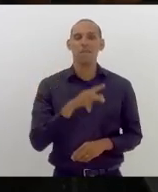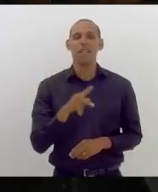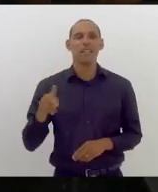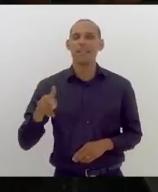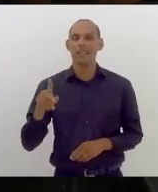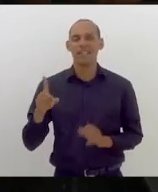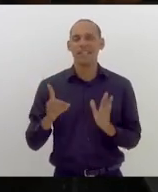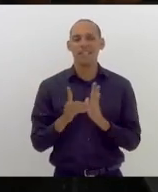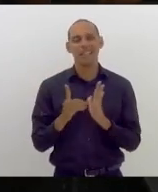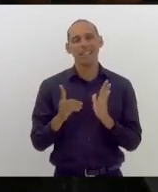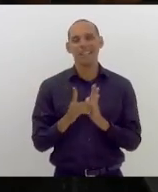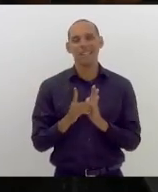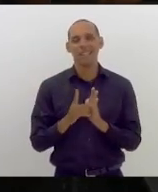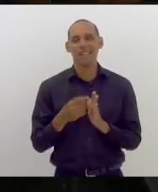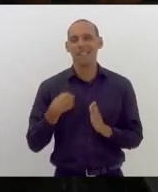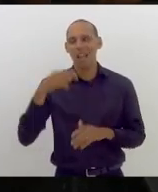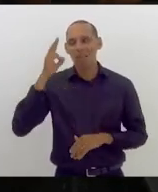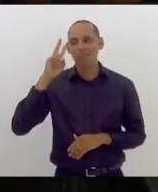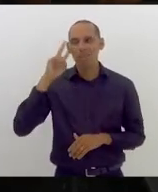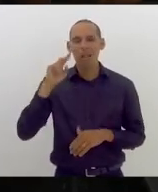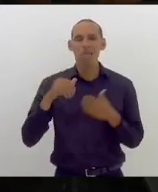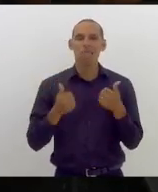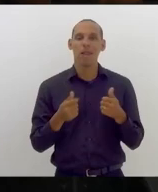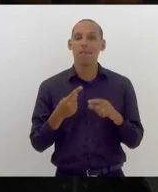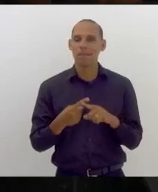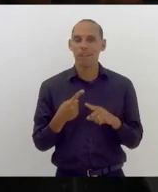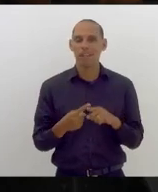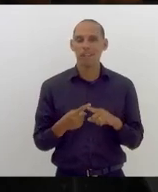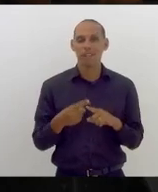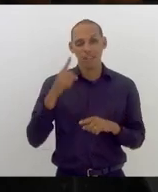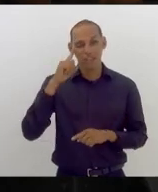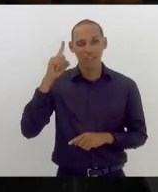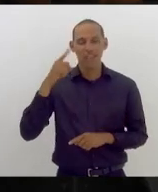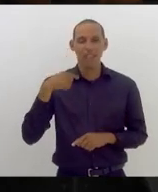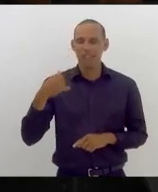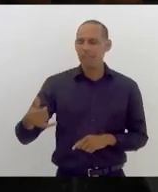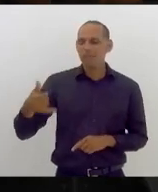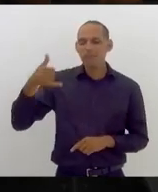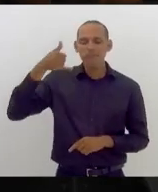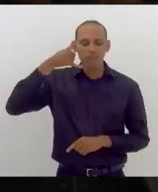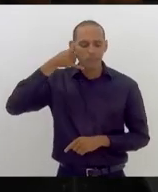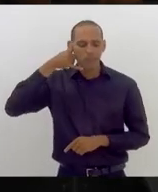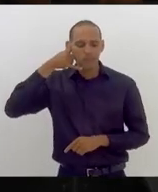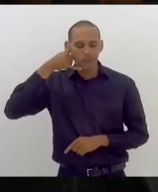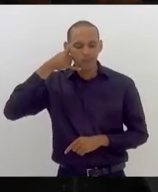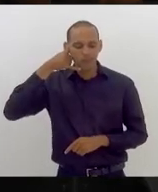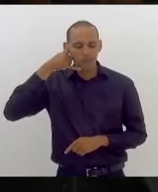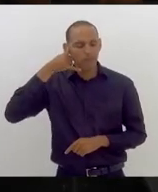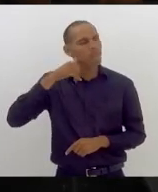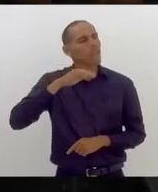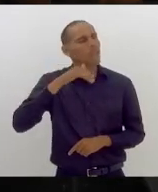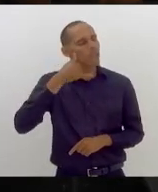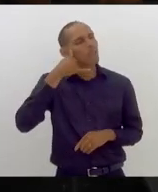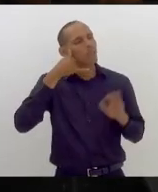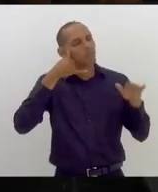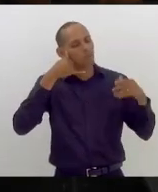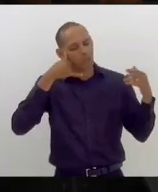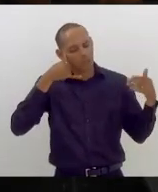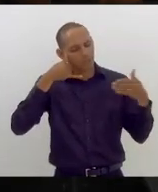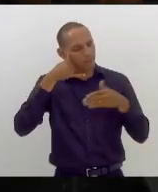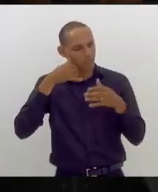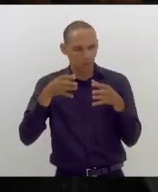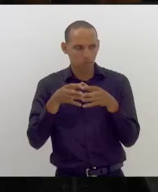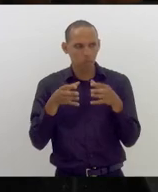DETRAN. E eu me lembro bem o dia, porque eu recebi a ligação, olha, você pode comparecer ao